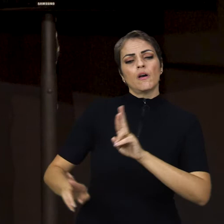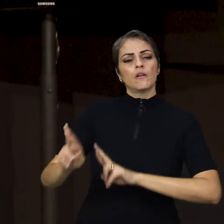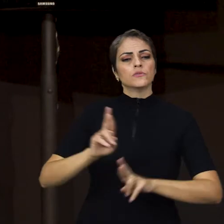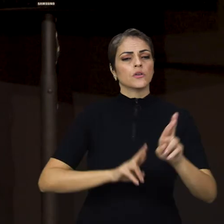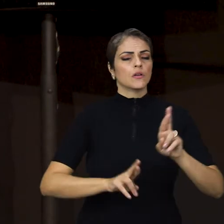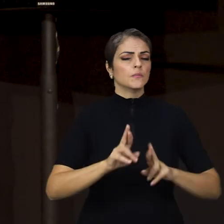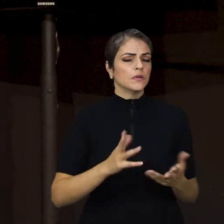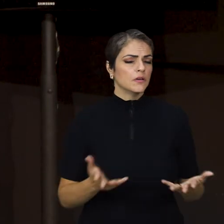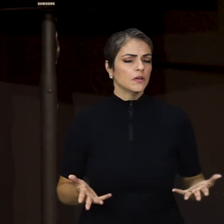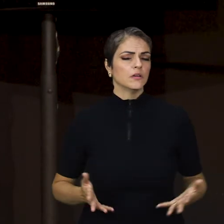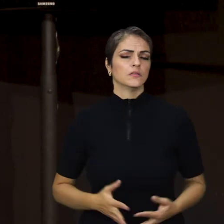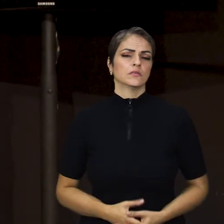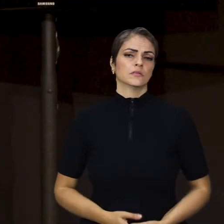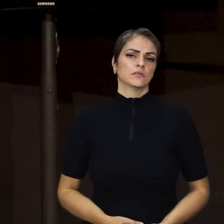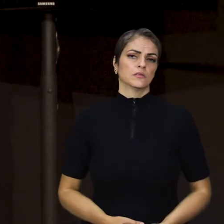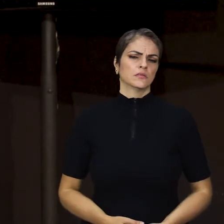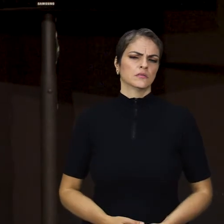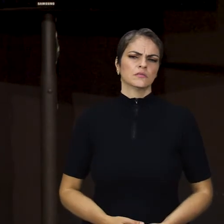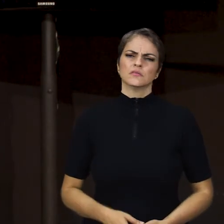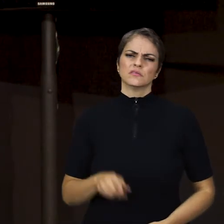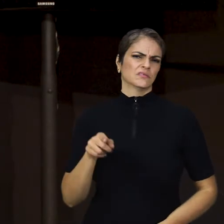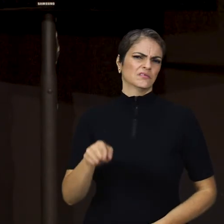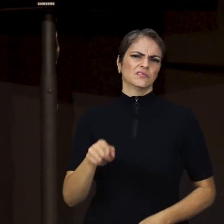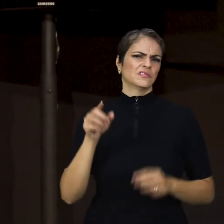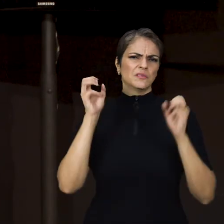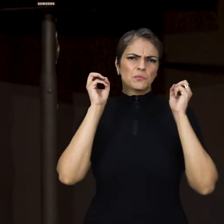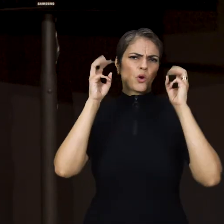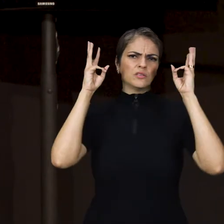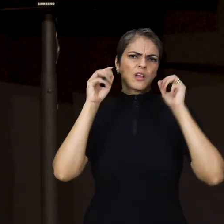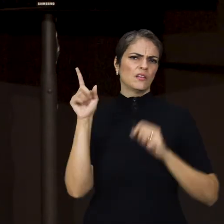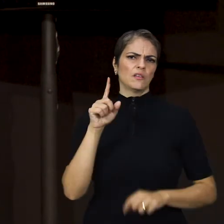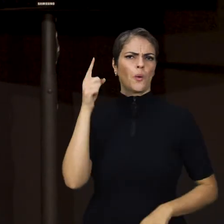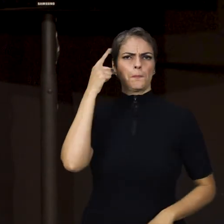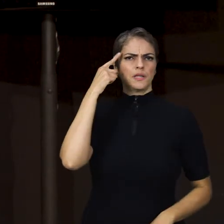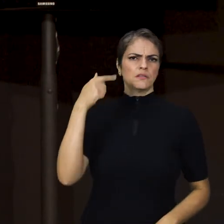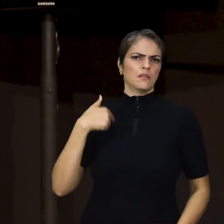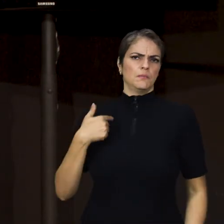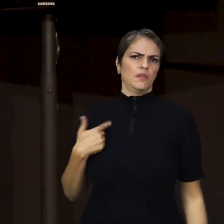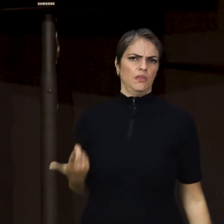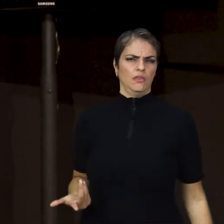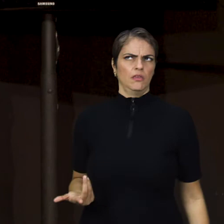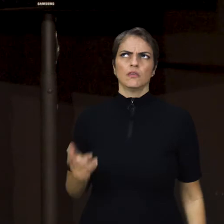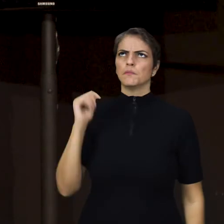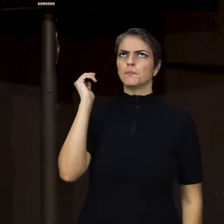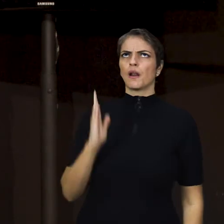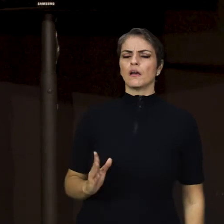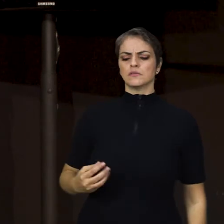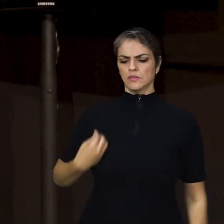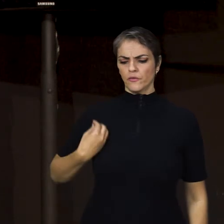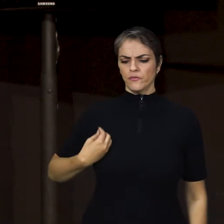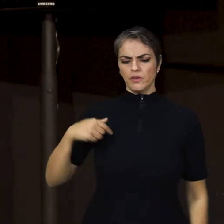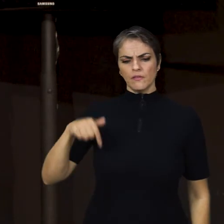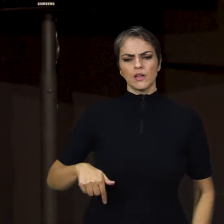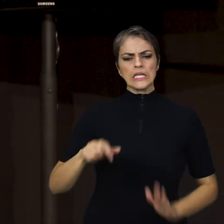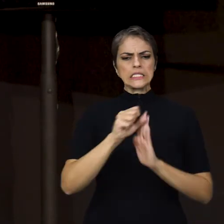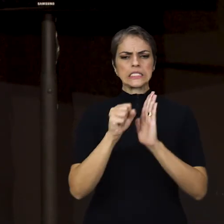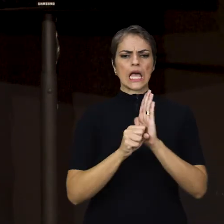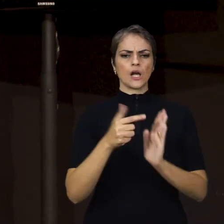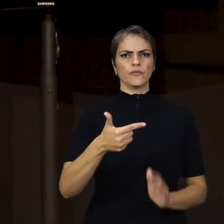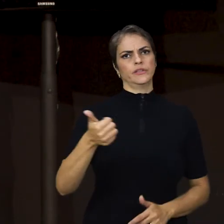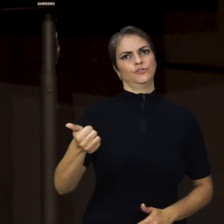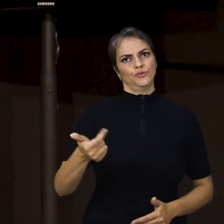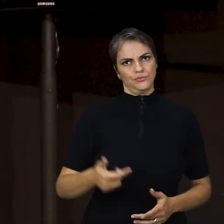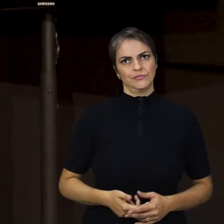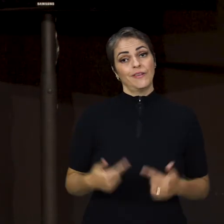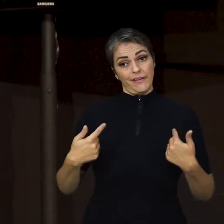cerimonial da nação. Não estava pensando em brasileiros de novo do século XXI. Portanto, eu preciso